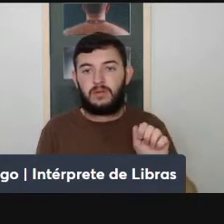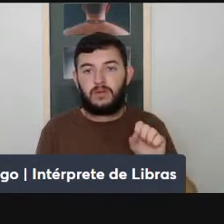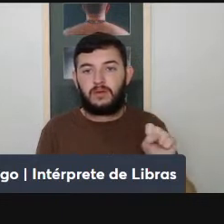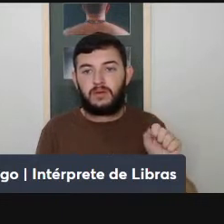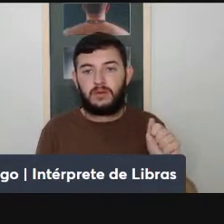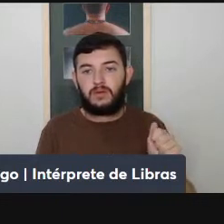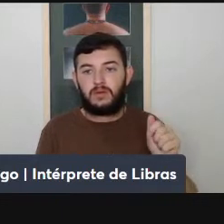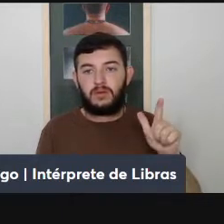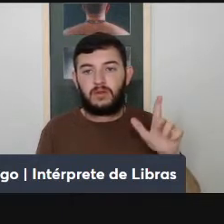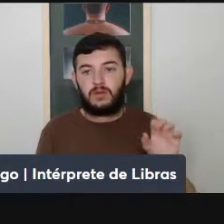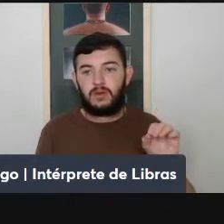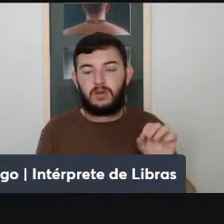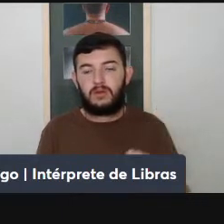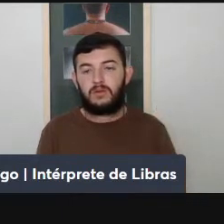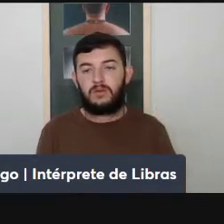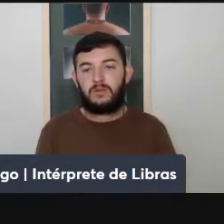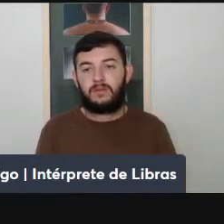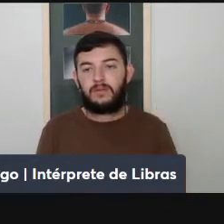Ok.